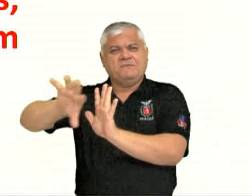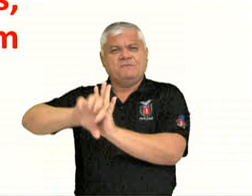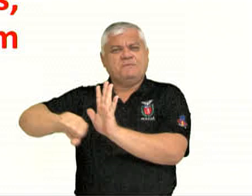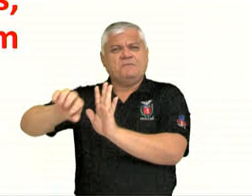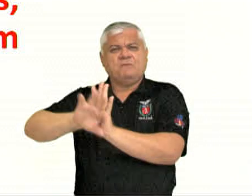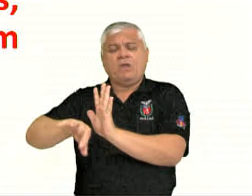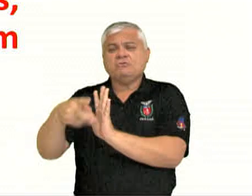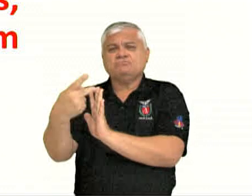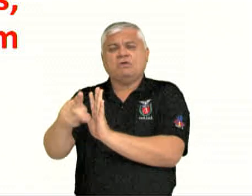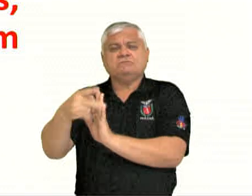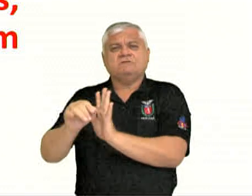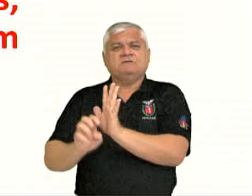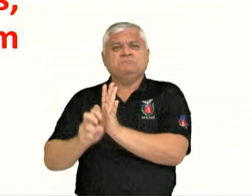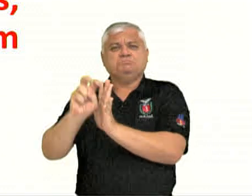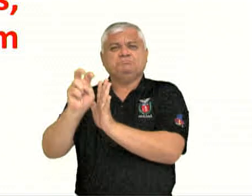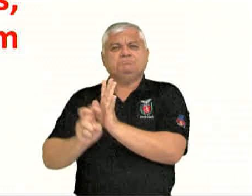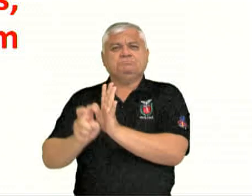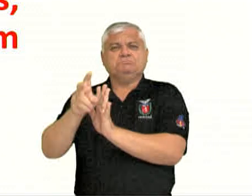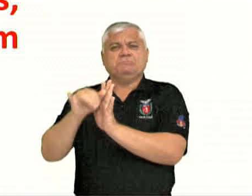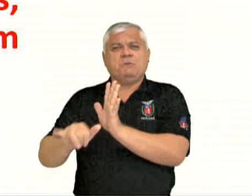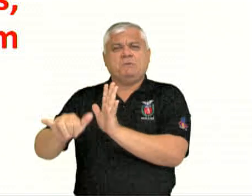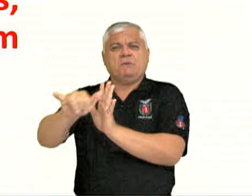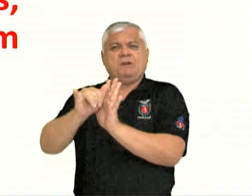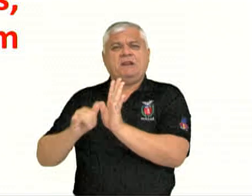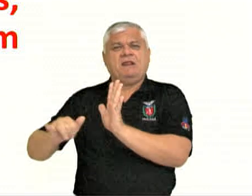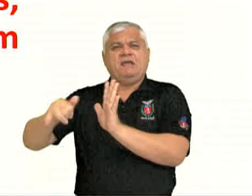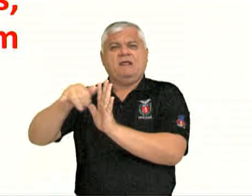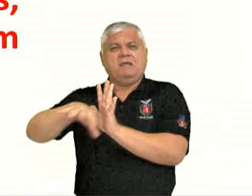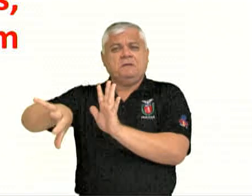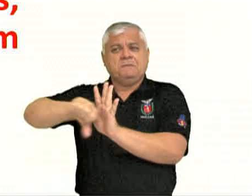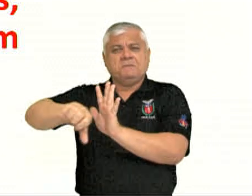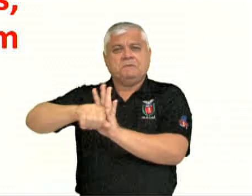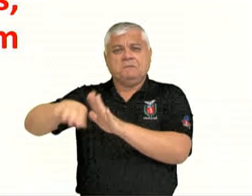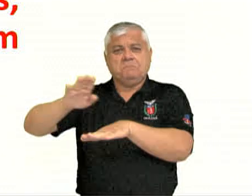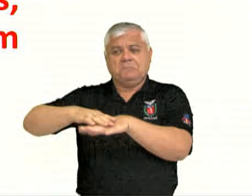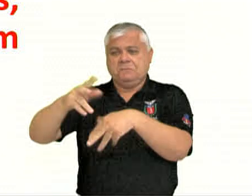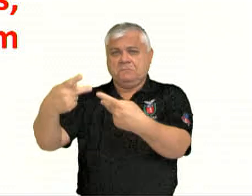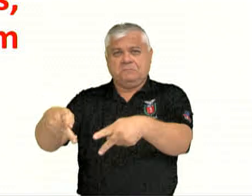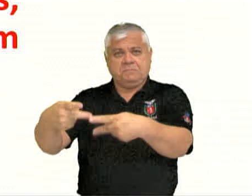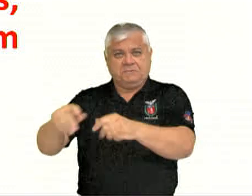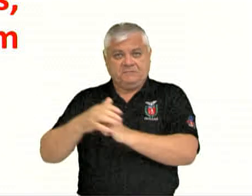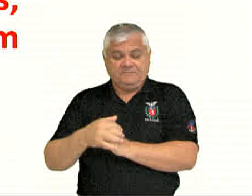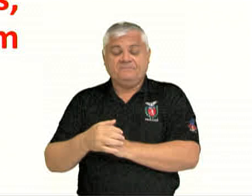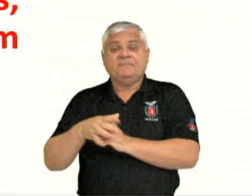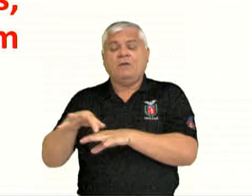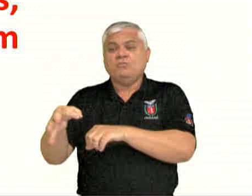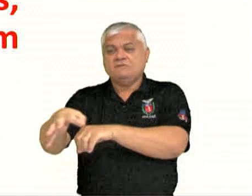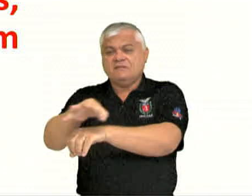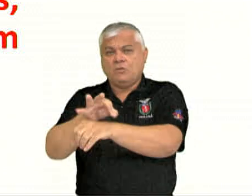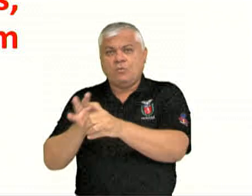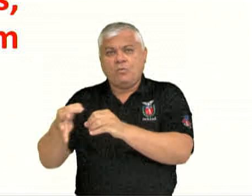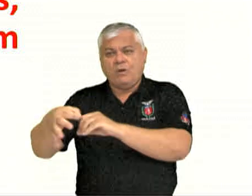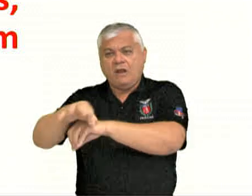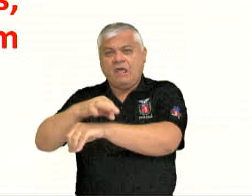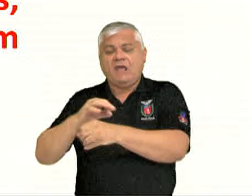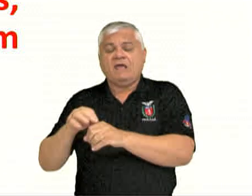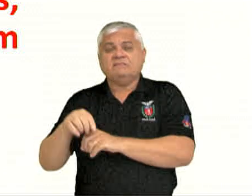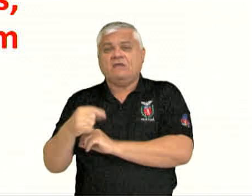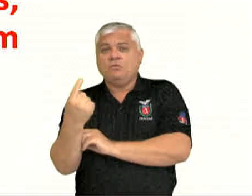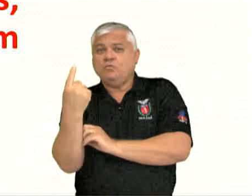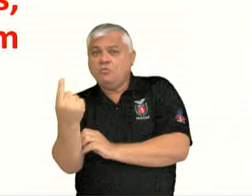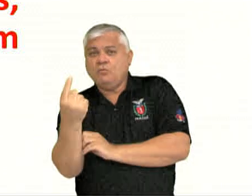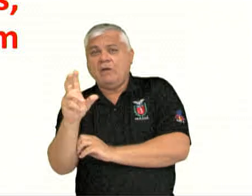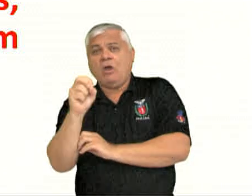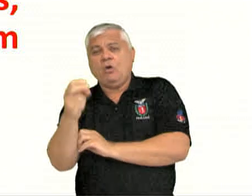sua própria energia. Em relação à organização celular, as algas elas podem ser uni-